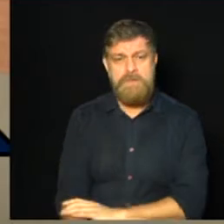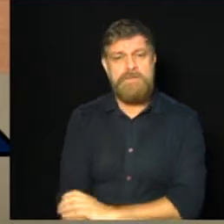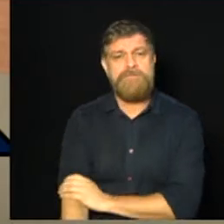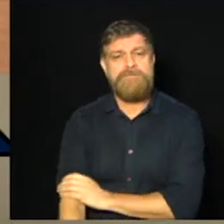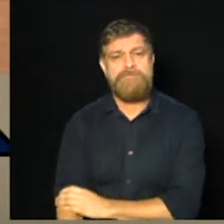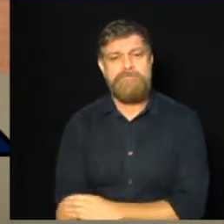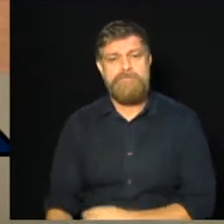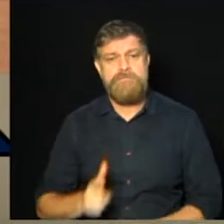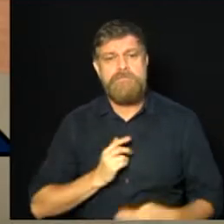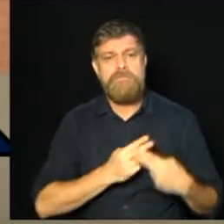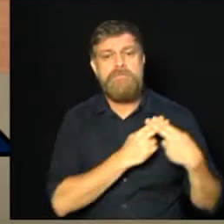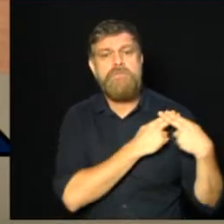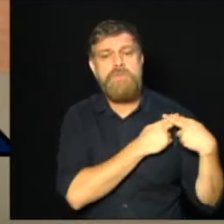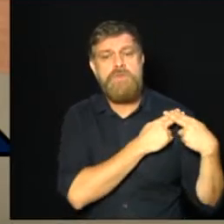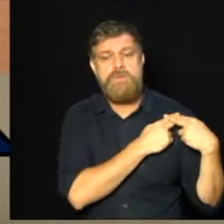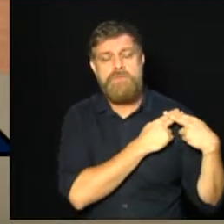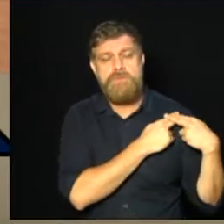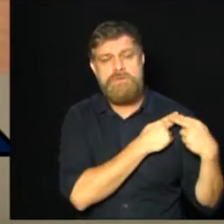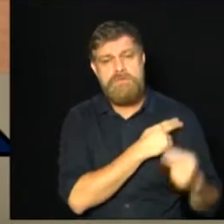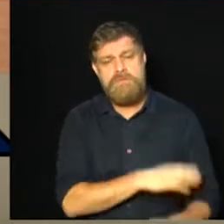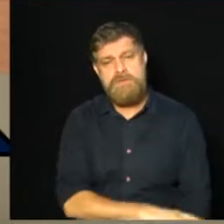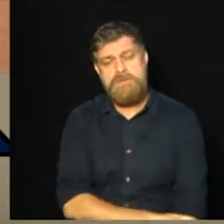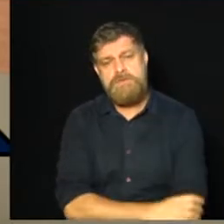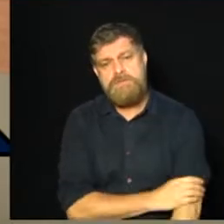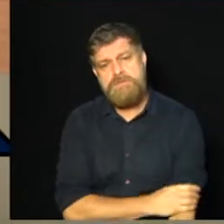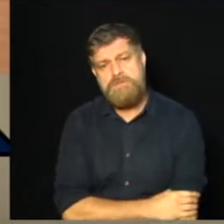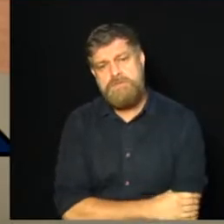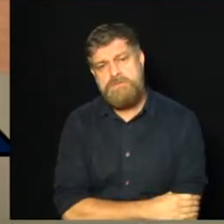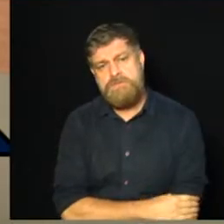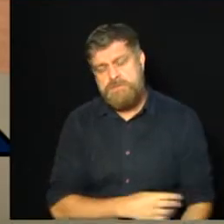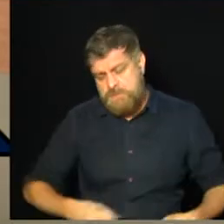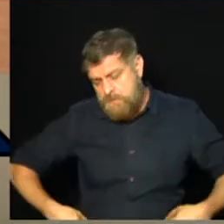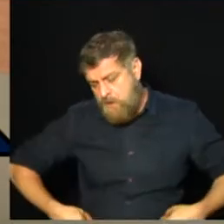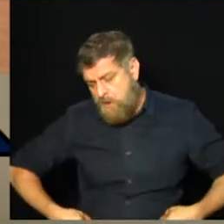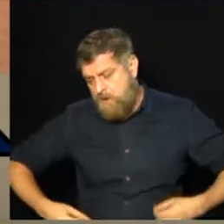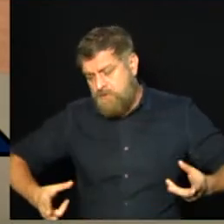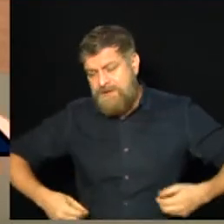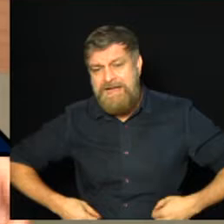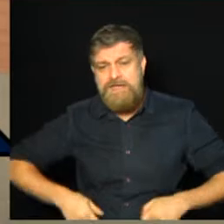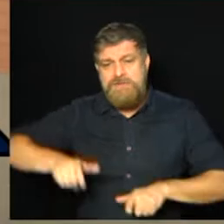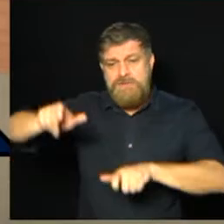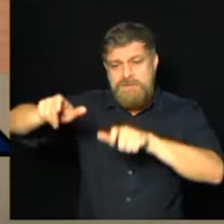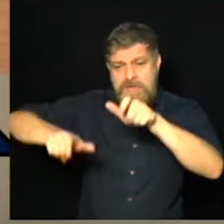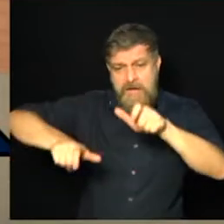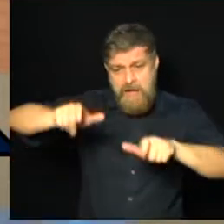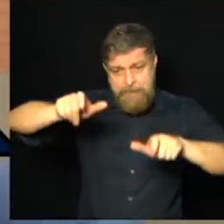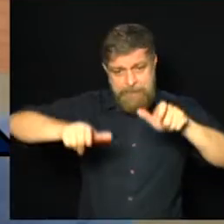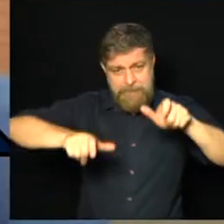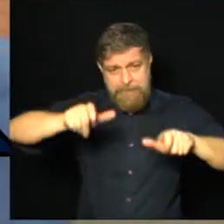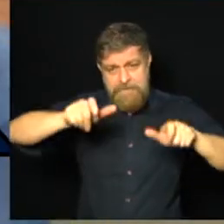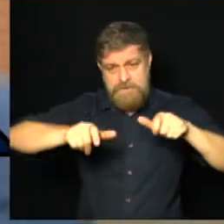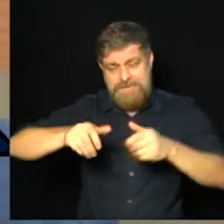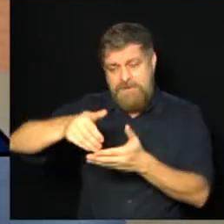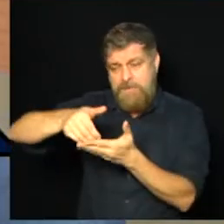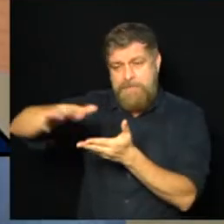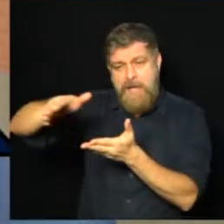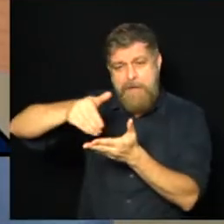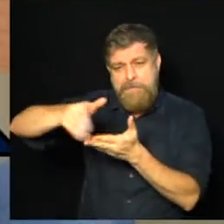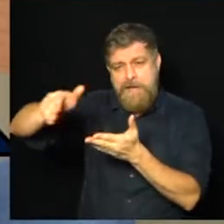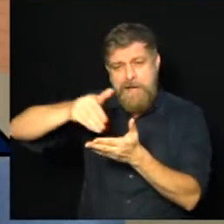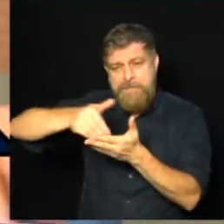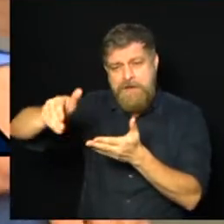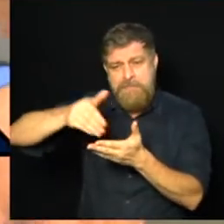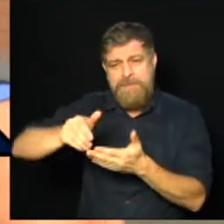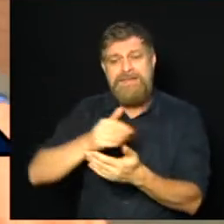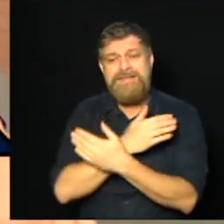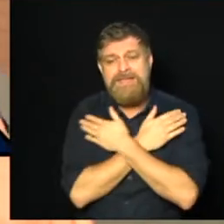a responsabilidade dos custos de pessoas sendo demitidas.